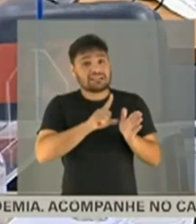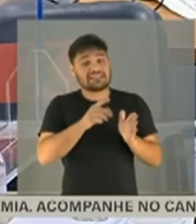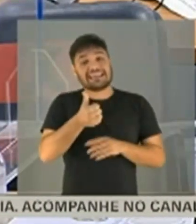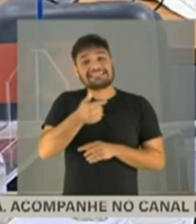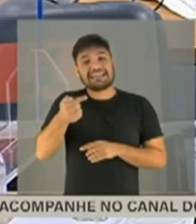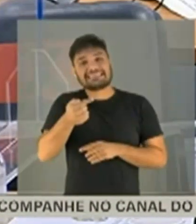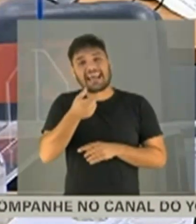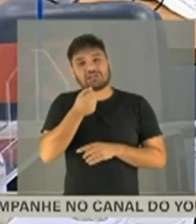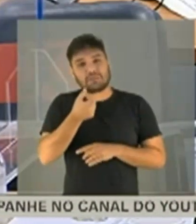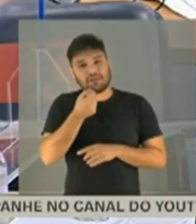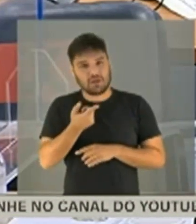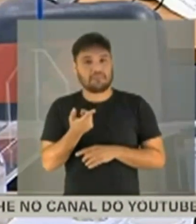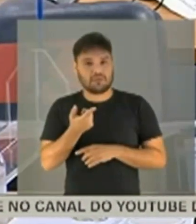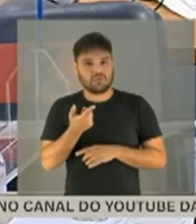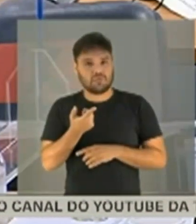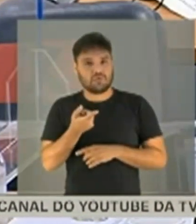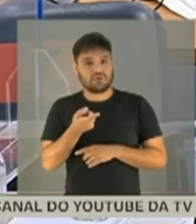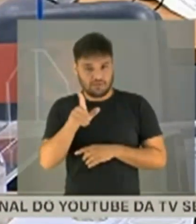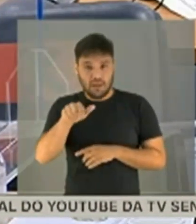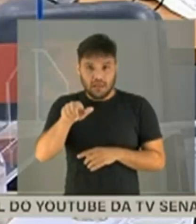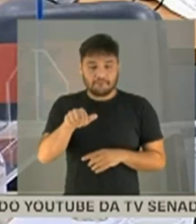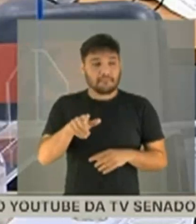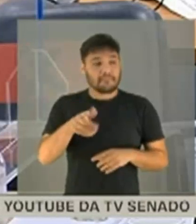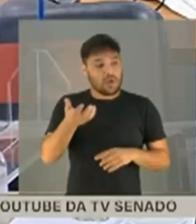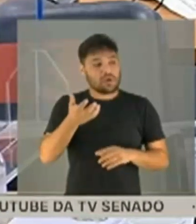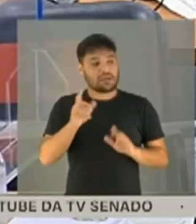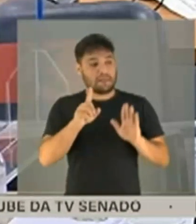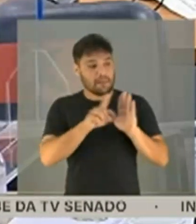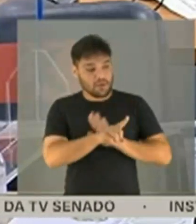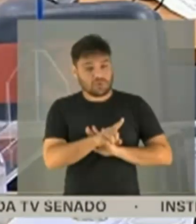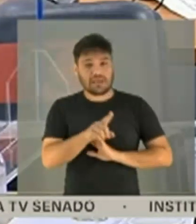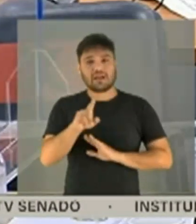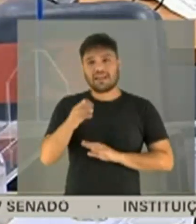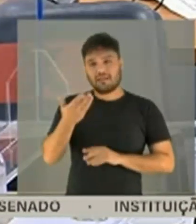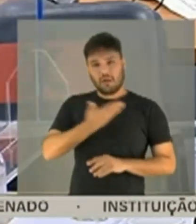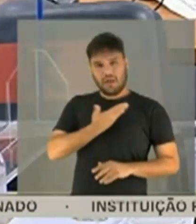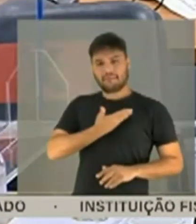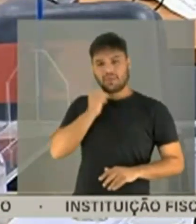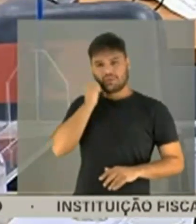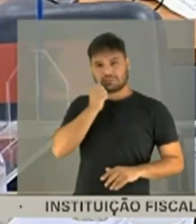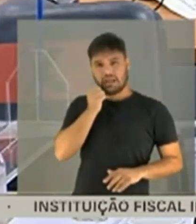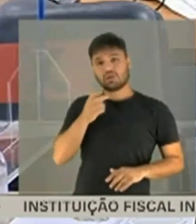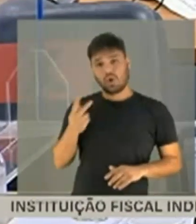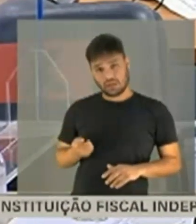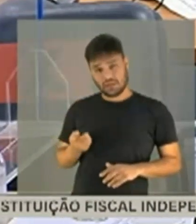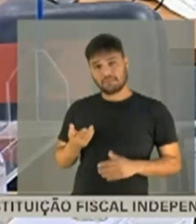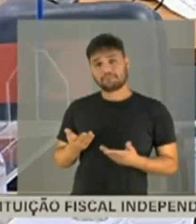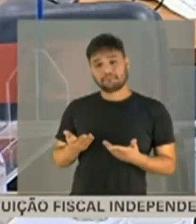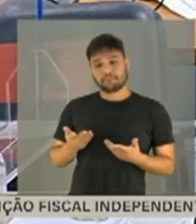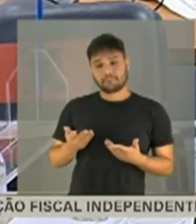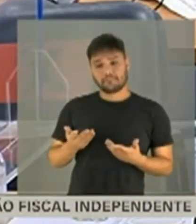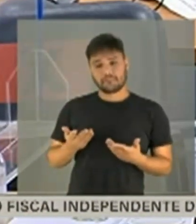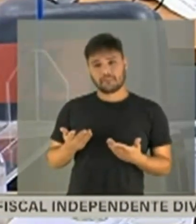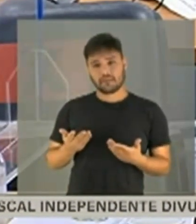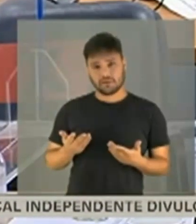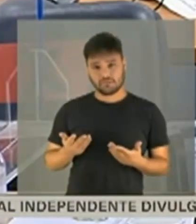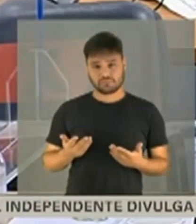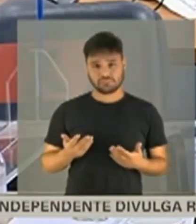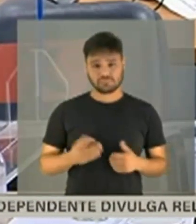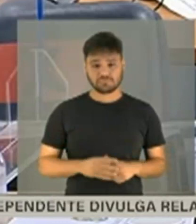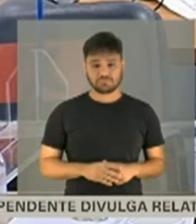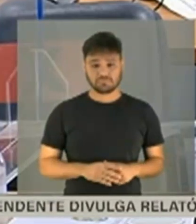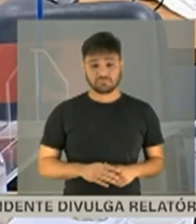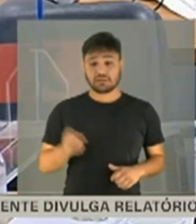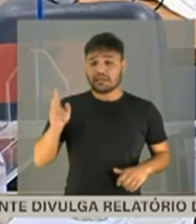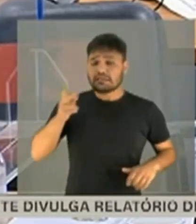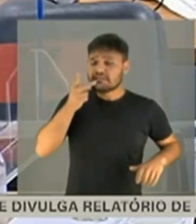17 drogas, não é isso? Eu queria perguntar, porque é o seguinte, um dos colegas aqui dessa CPI, que